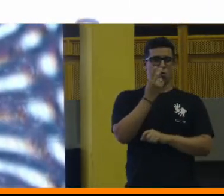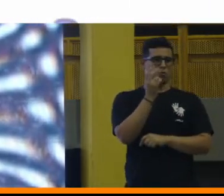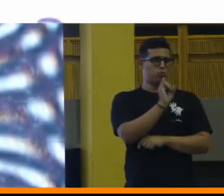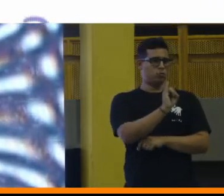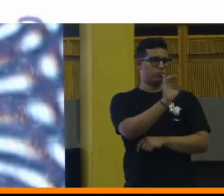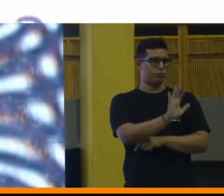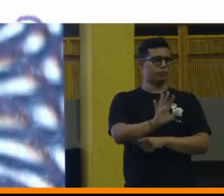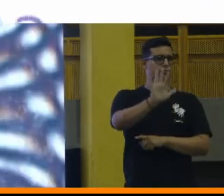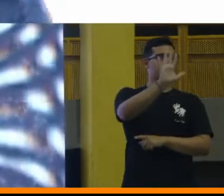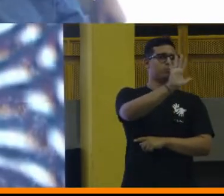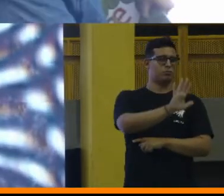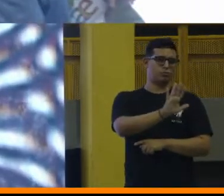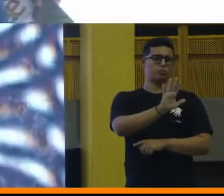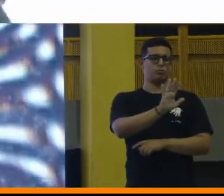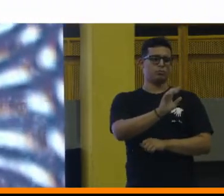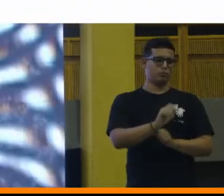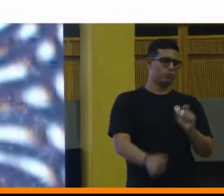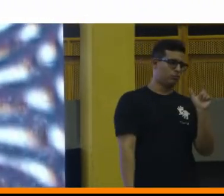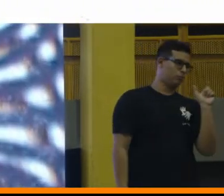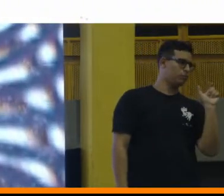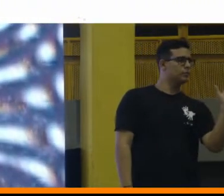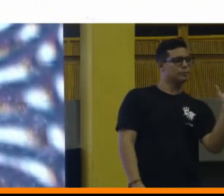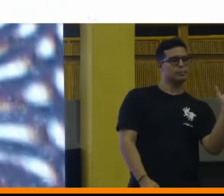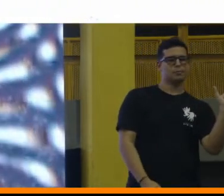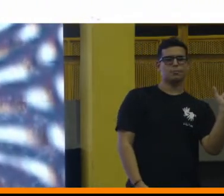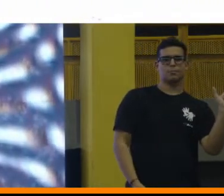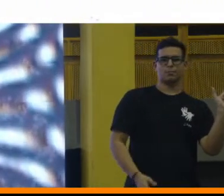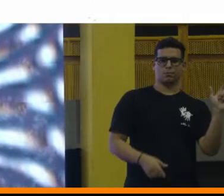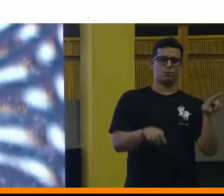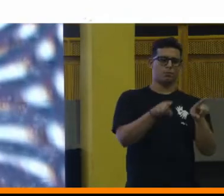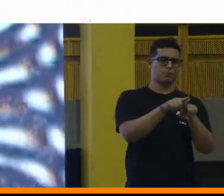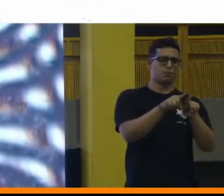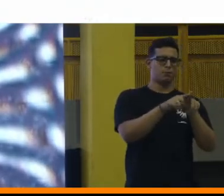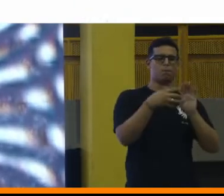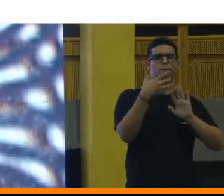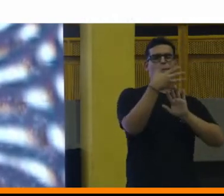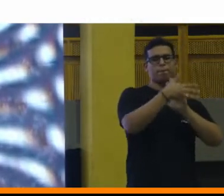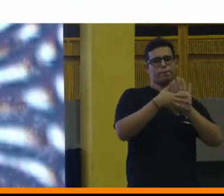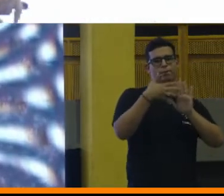um texto, uma palavra, uma tabela é um texto.